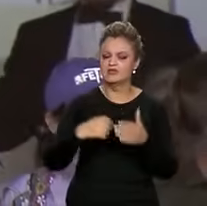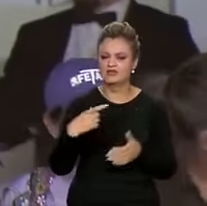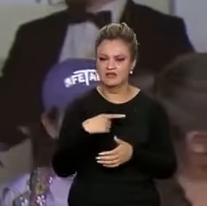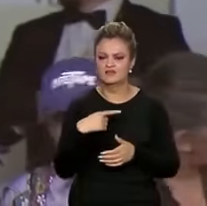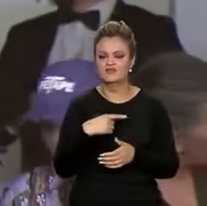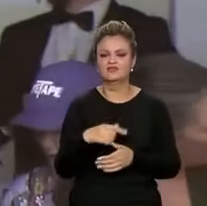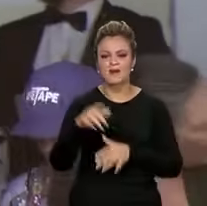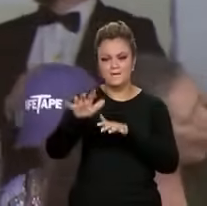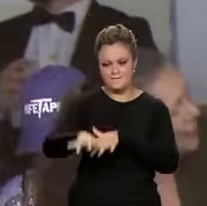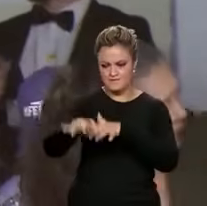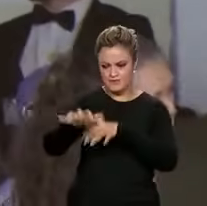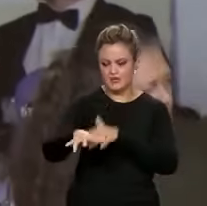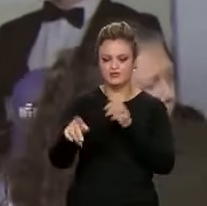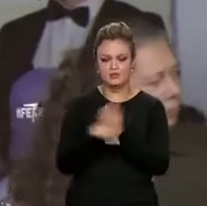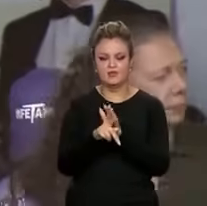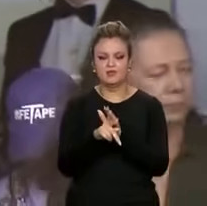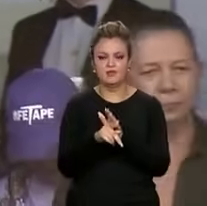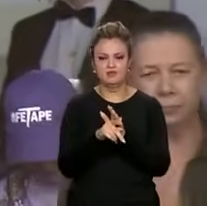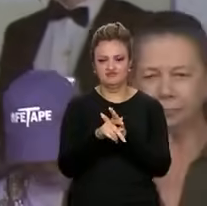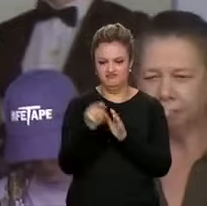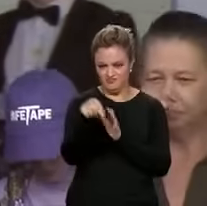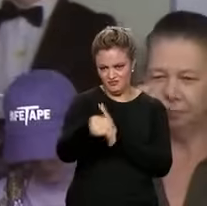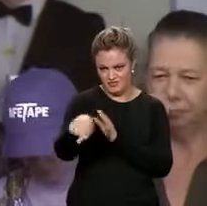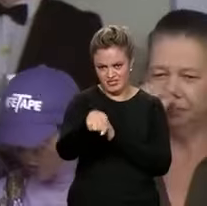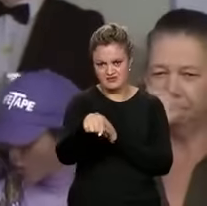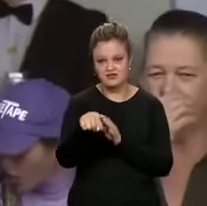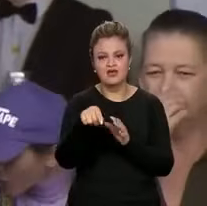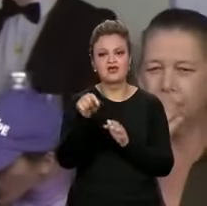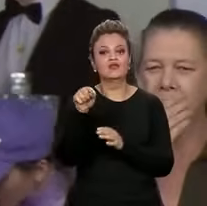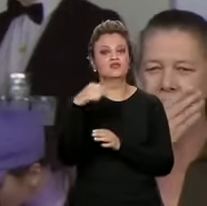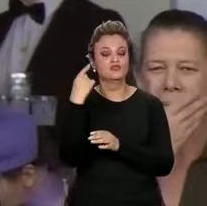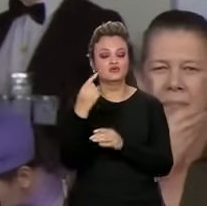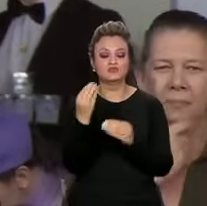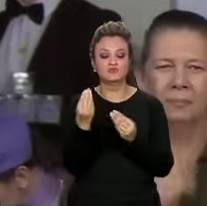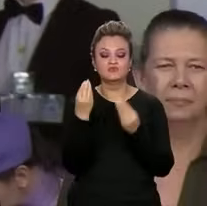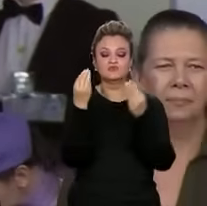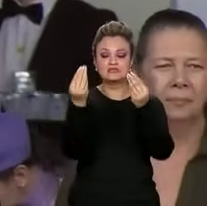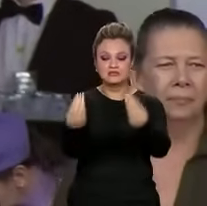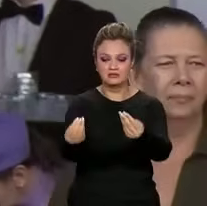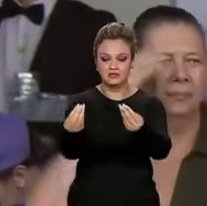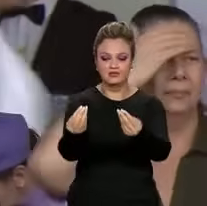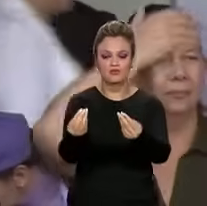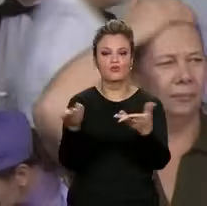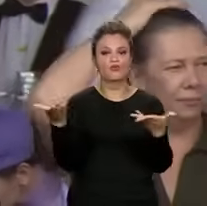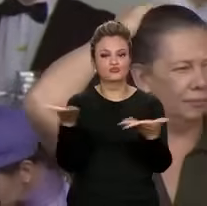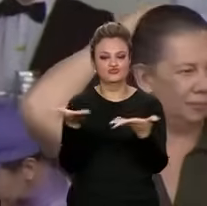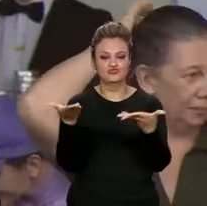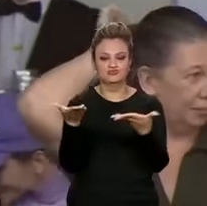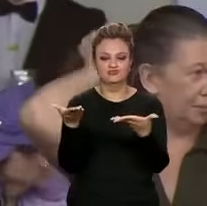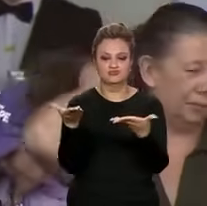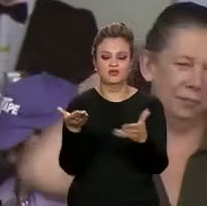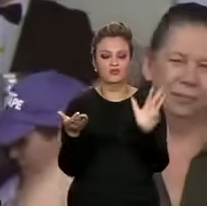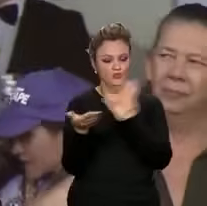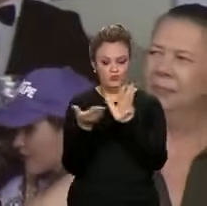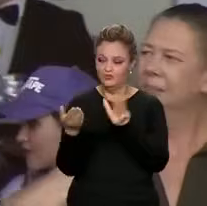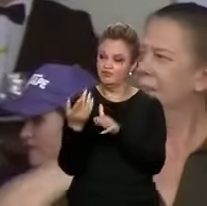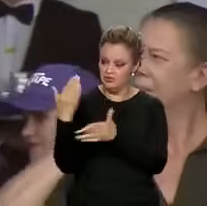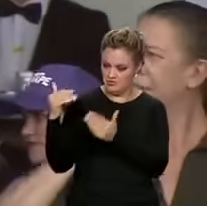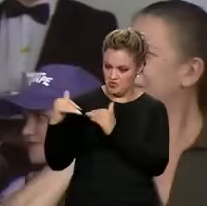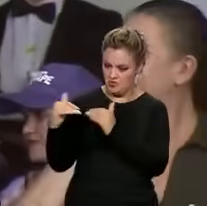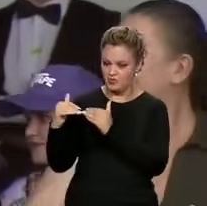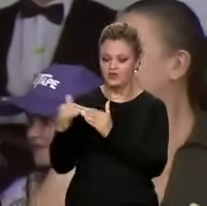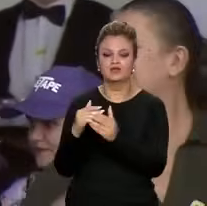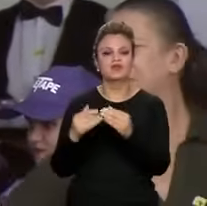da Marcha das Margaridas nós estamos entregando hoje pelas mãos do presidente